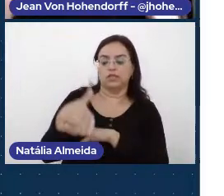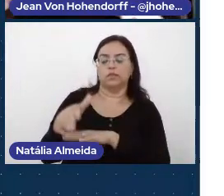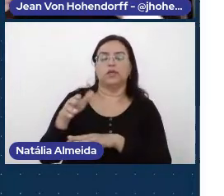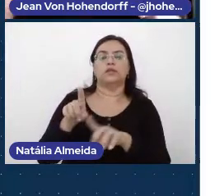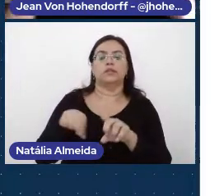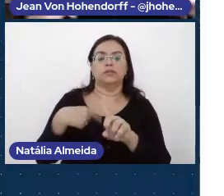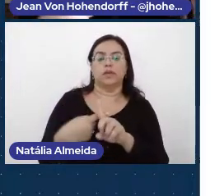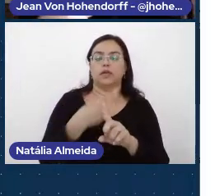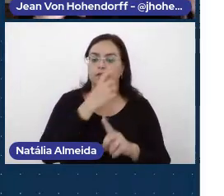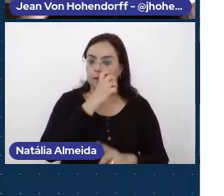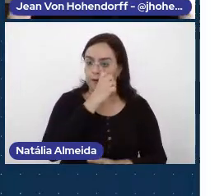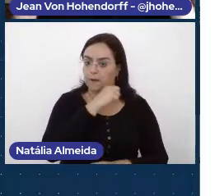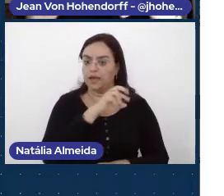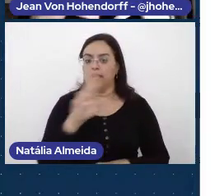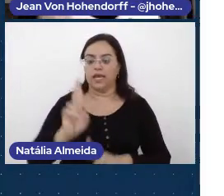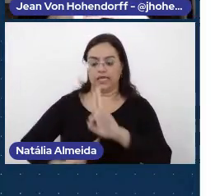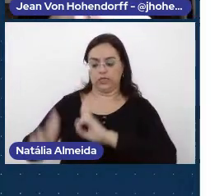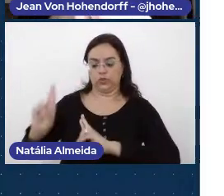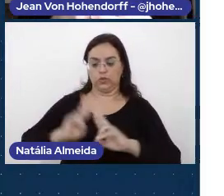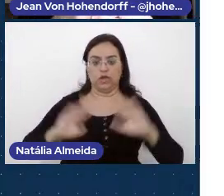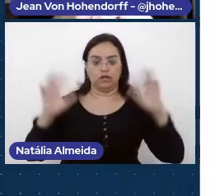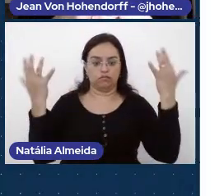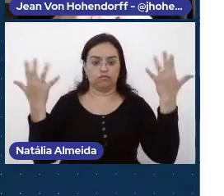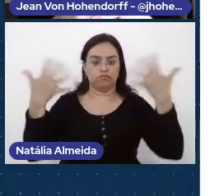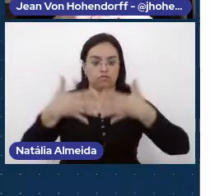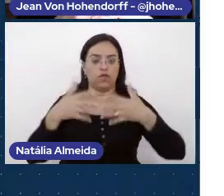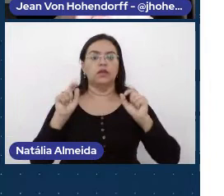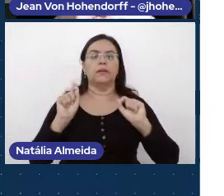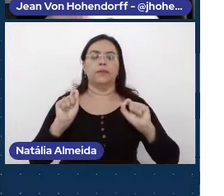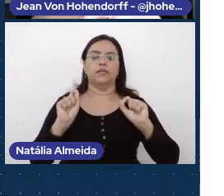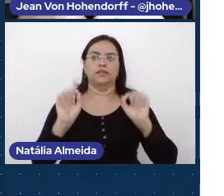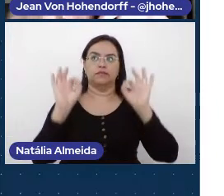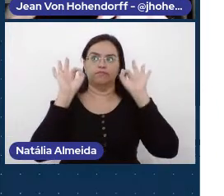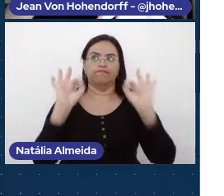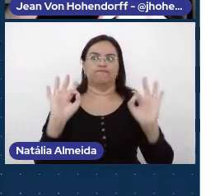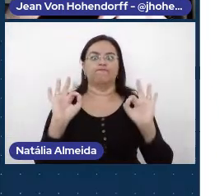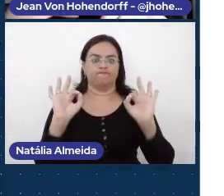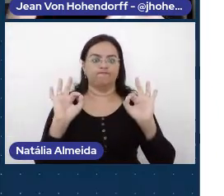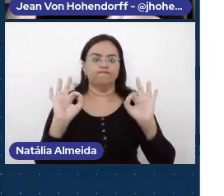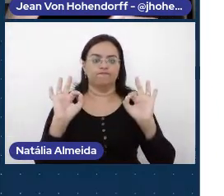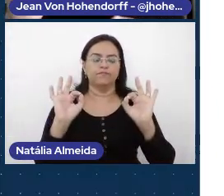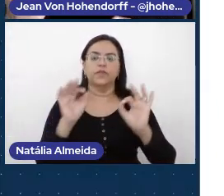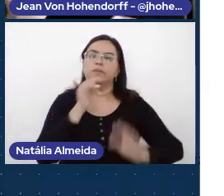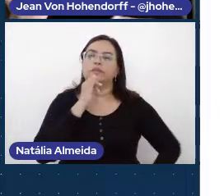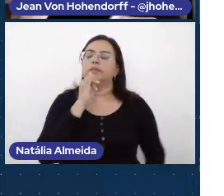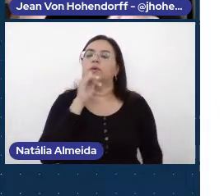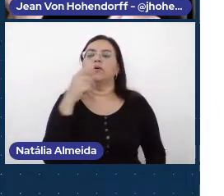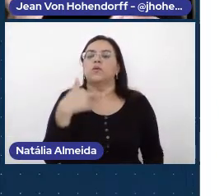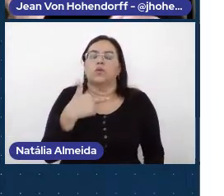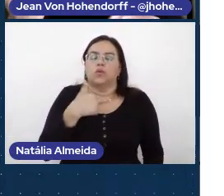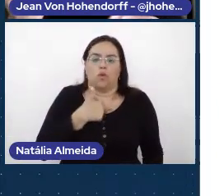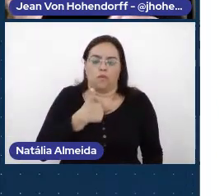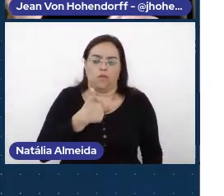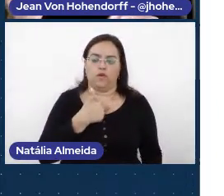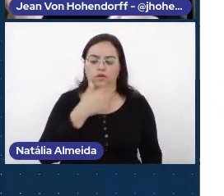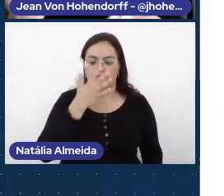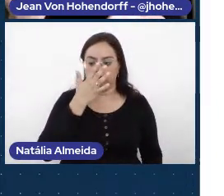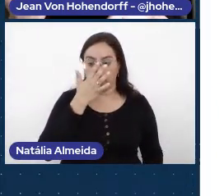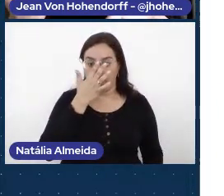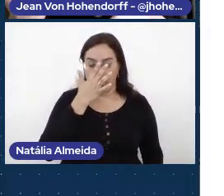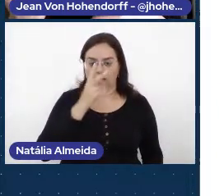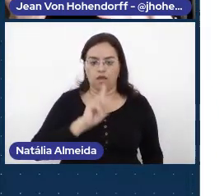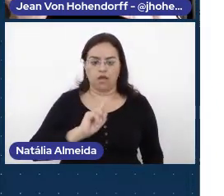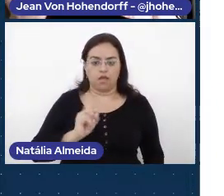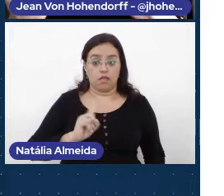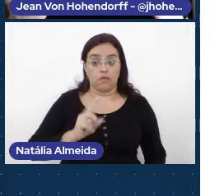Então, as opções metodológicas, elas têm que ter coerência, né? Eu não posso, e não é nem do paradigma